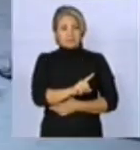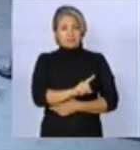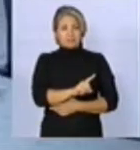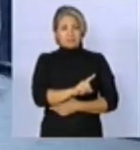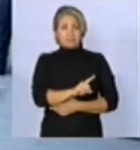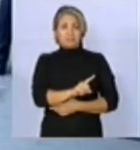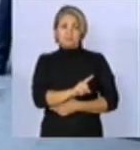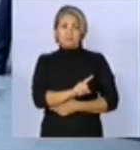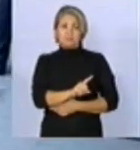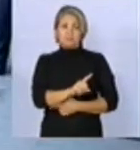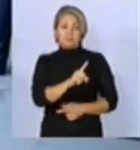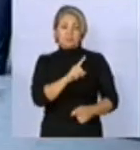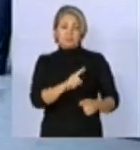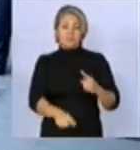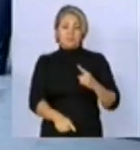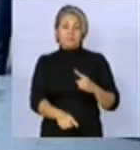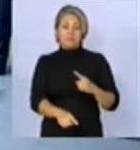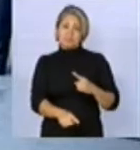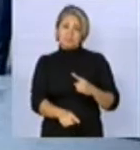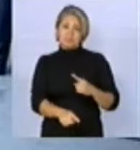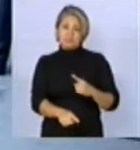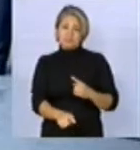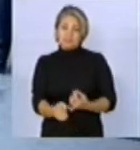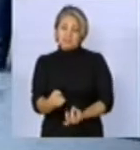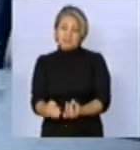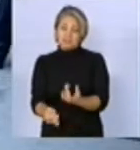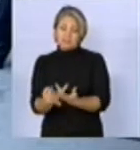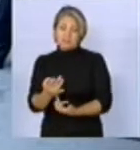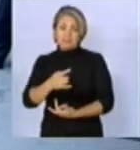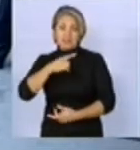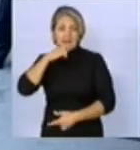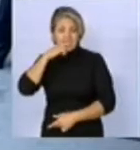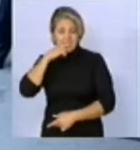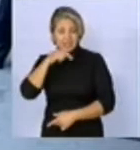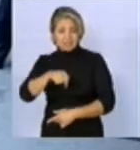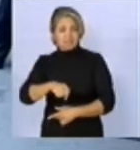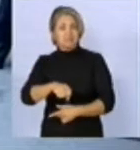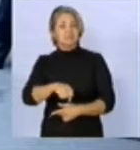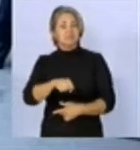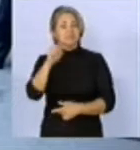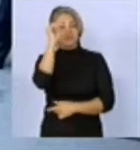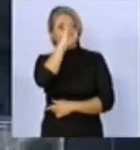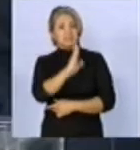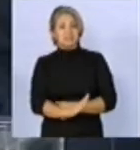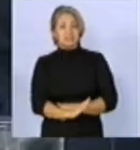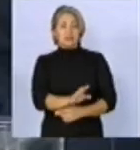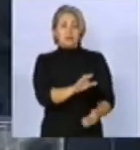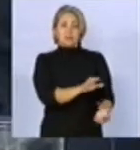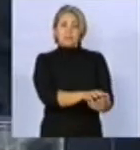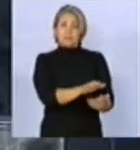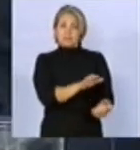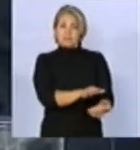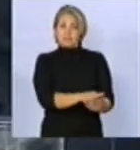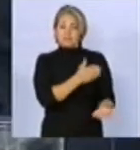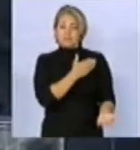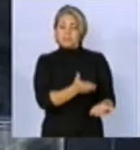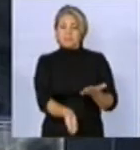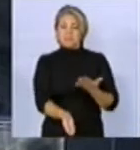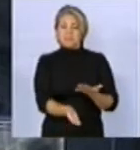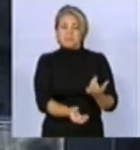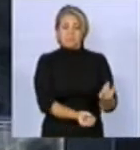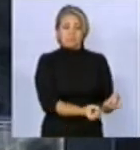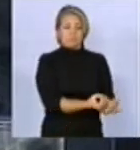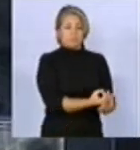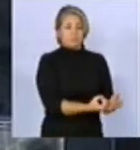que não se pode queimar cana no país Pernambuco está em viabilizado a cultura da cana-de-açúcar